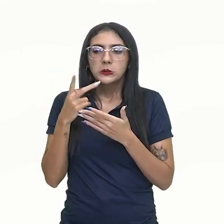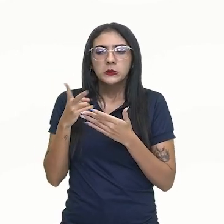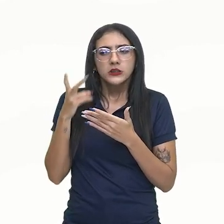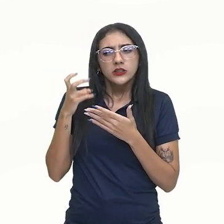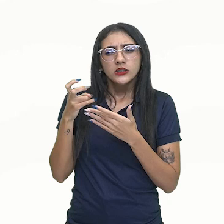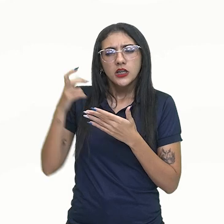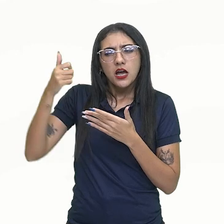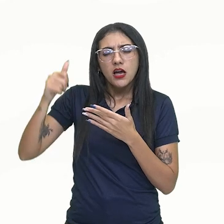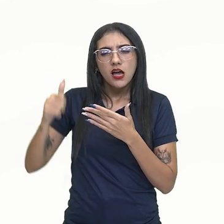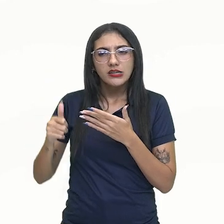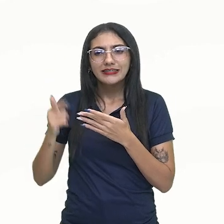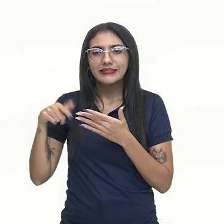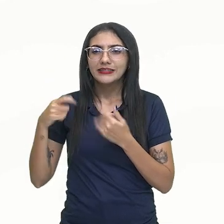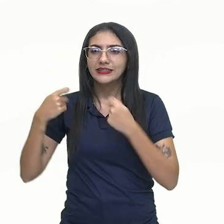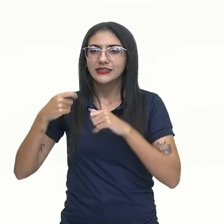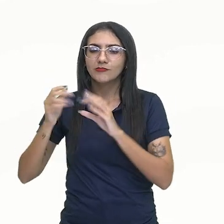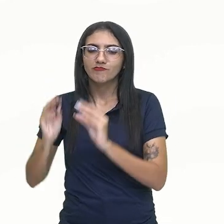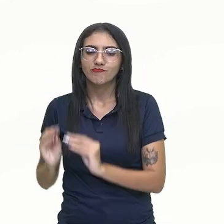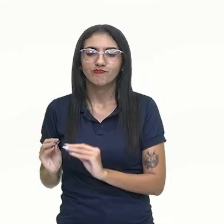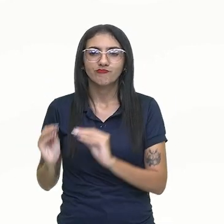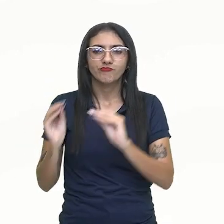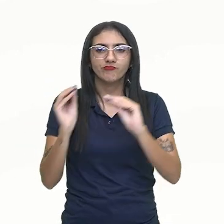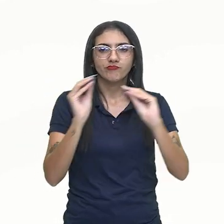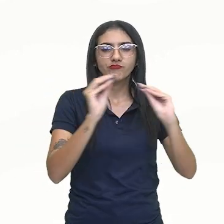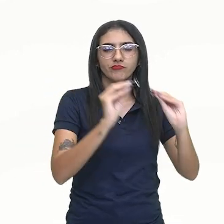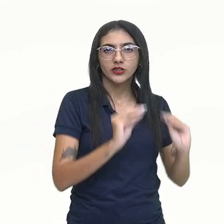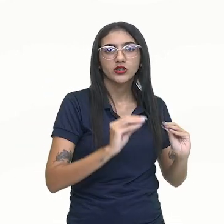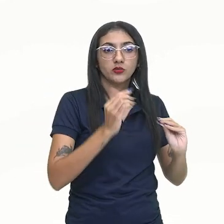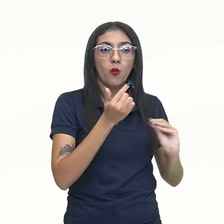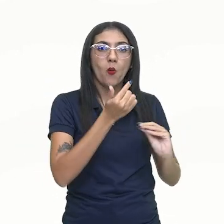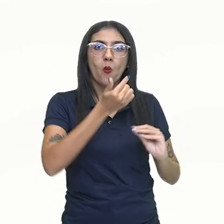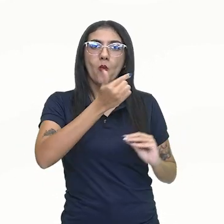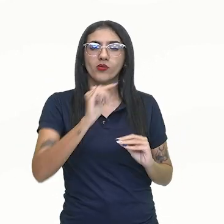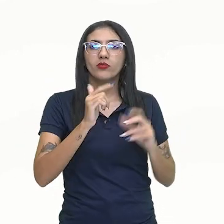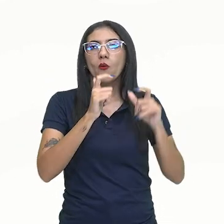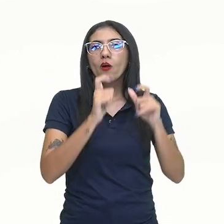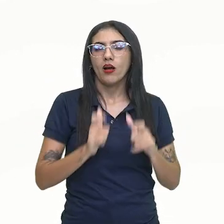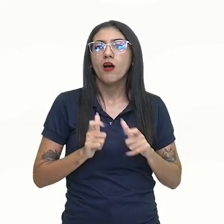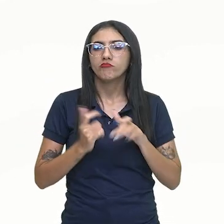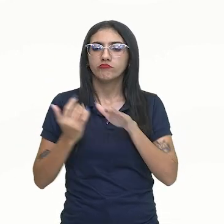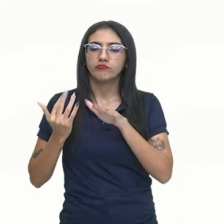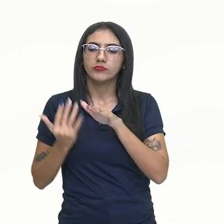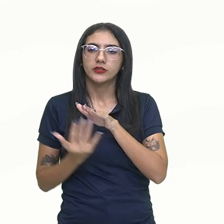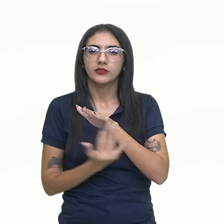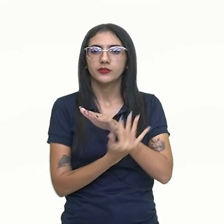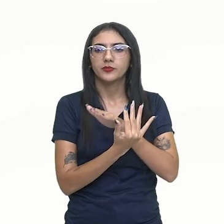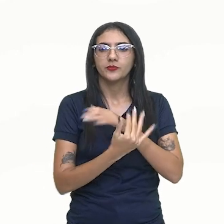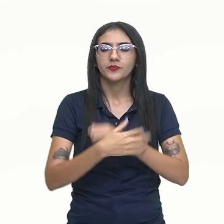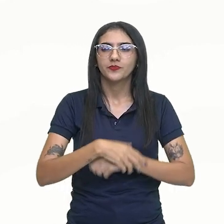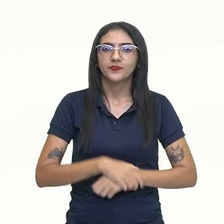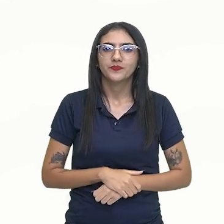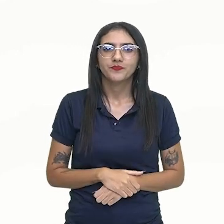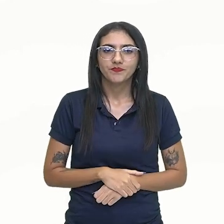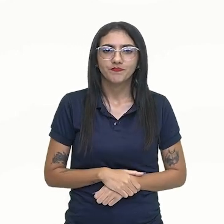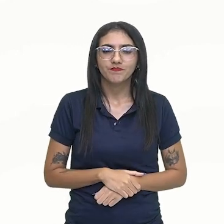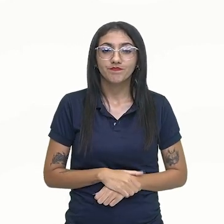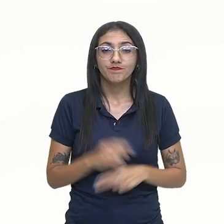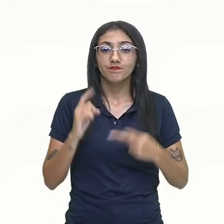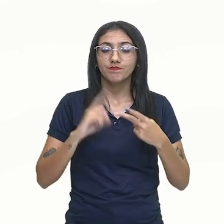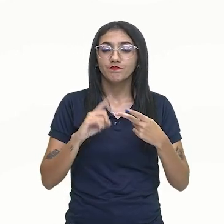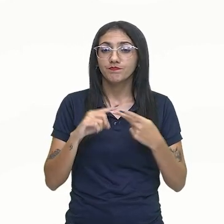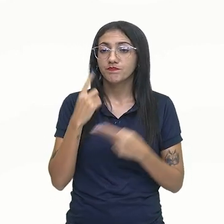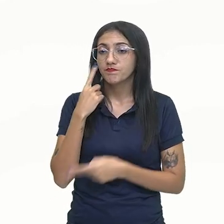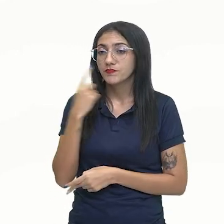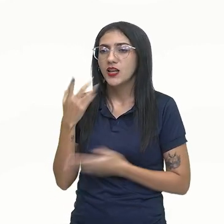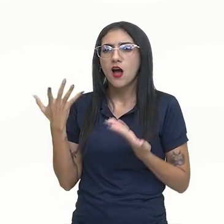população ela vá se deslocar, ela vá ali passar por esse processo de migração, né? E aí nós temos os